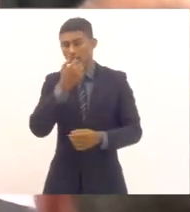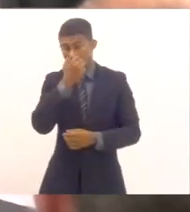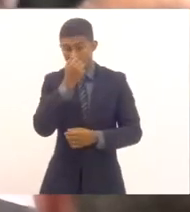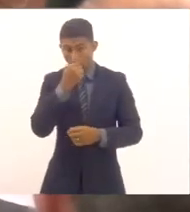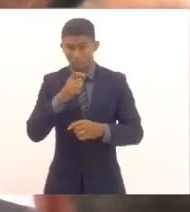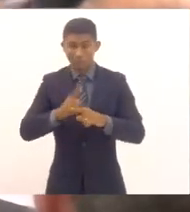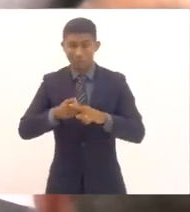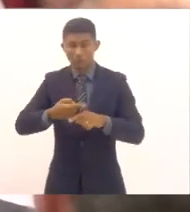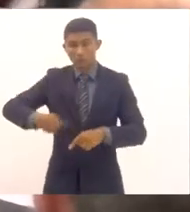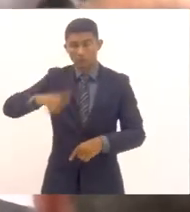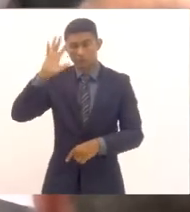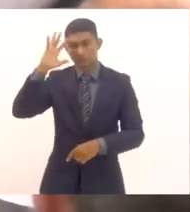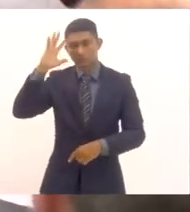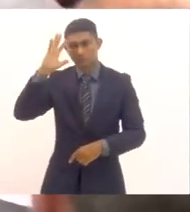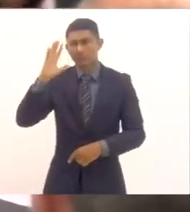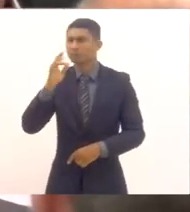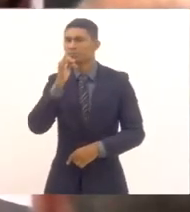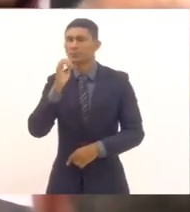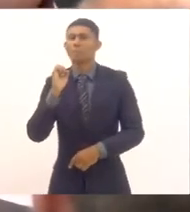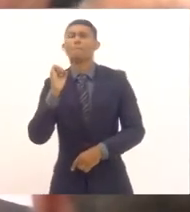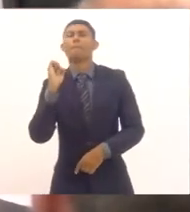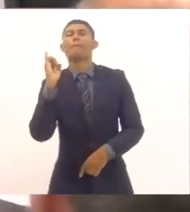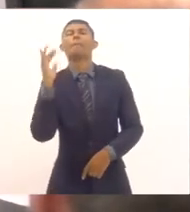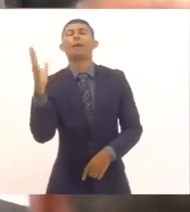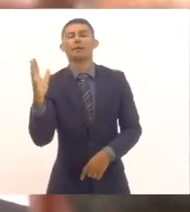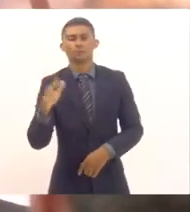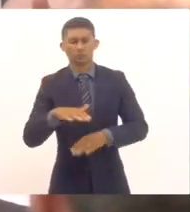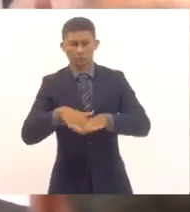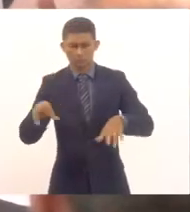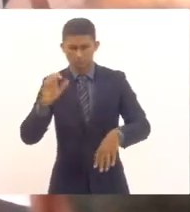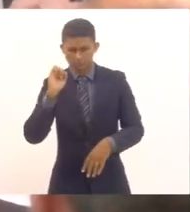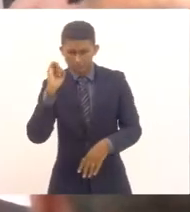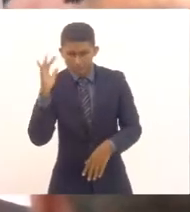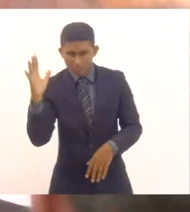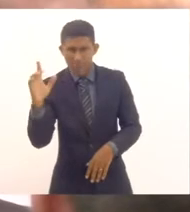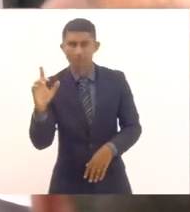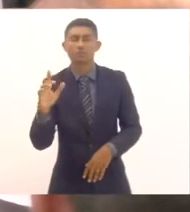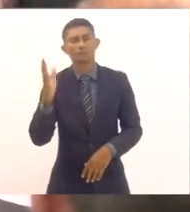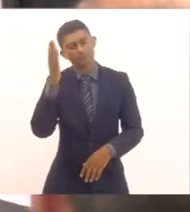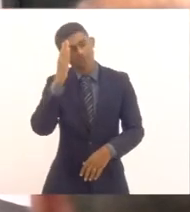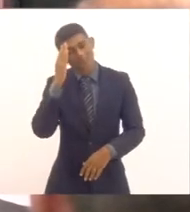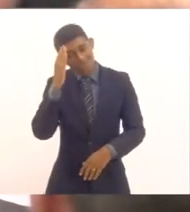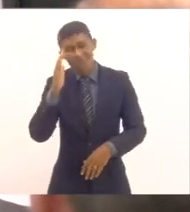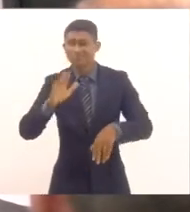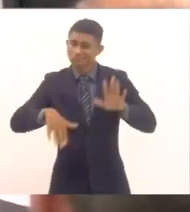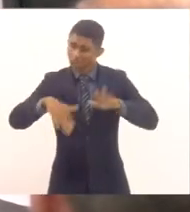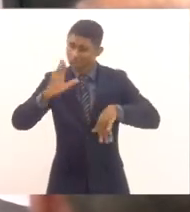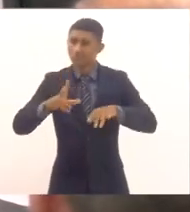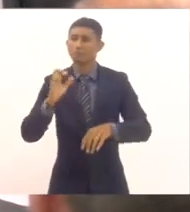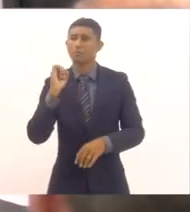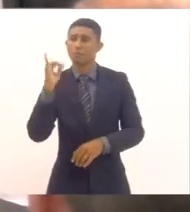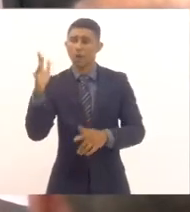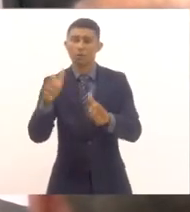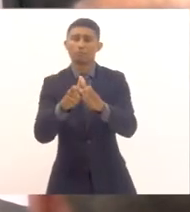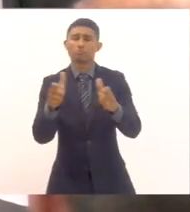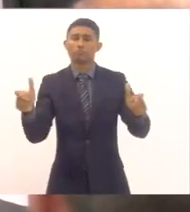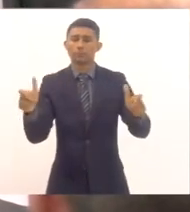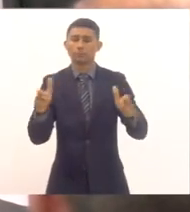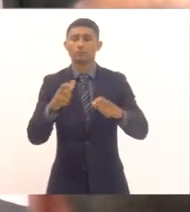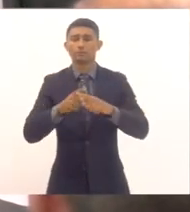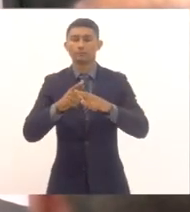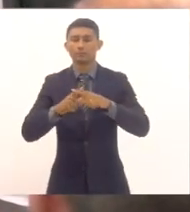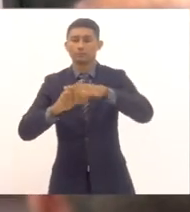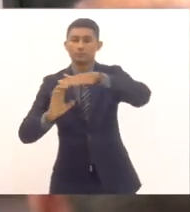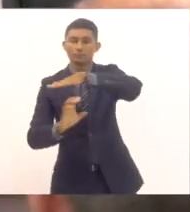que o furto de cabos não aconteça só de madrugada pois você tem um potencial maior na madrugada no horário em que a SuperVia pague É